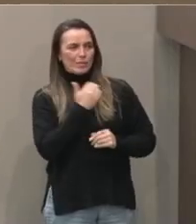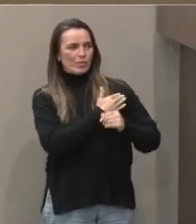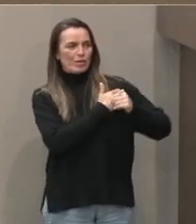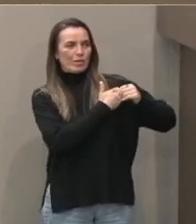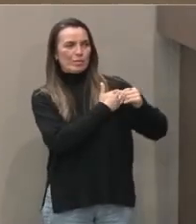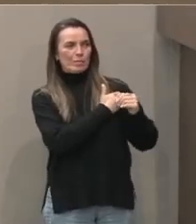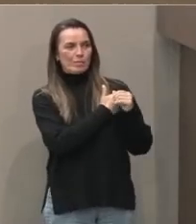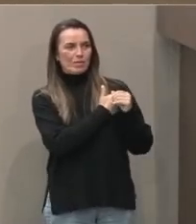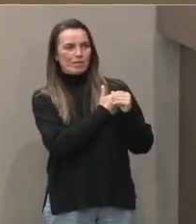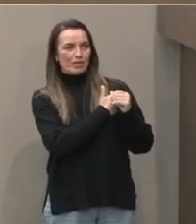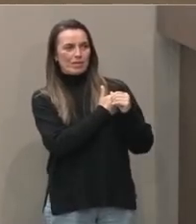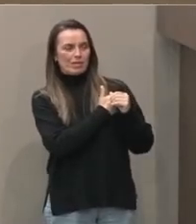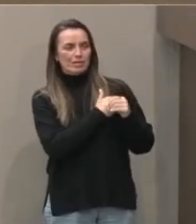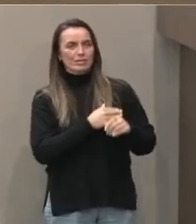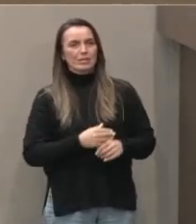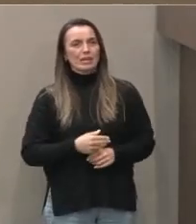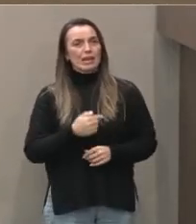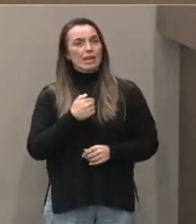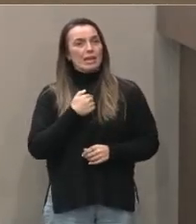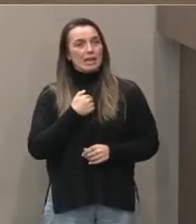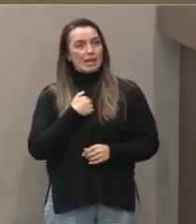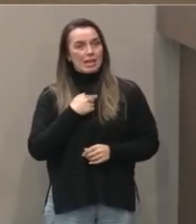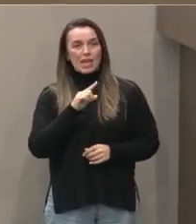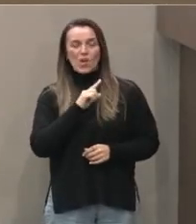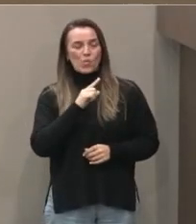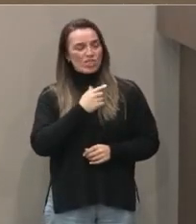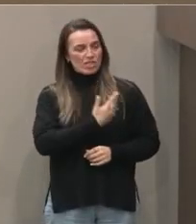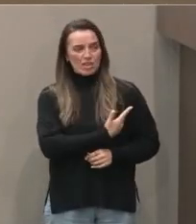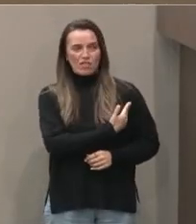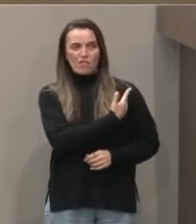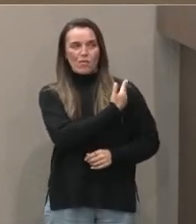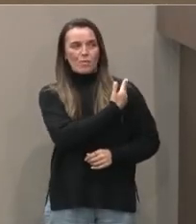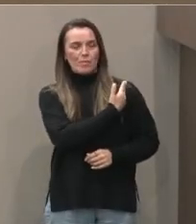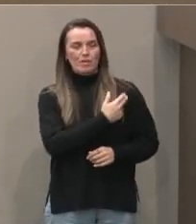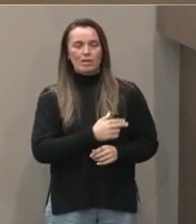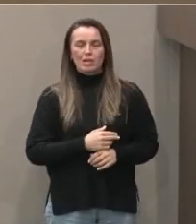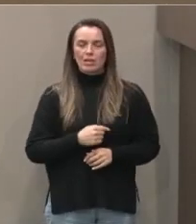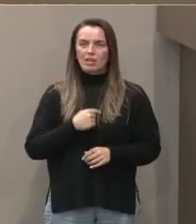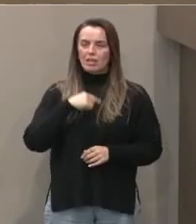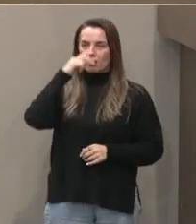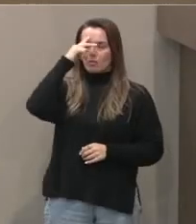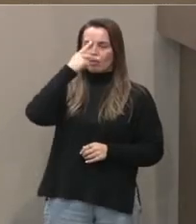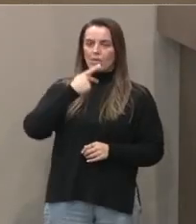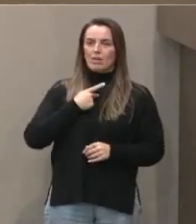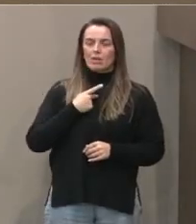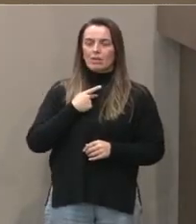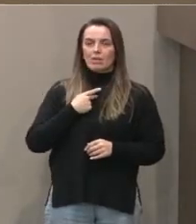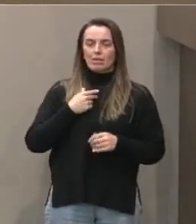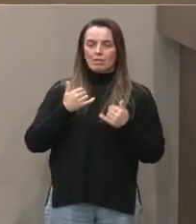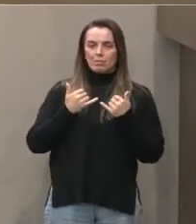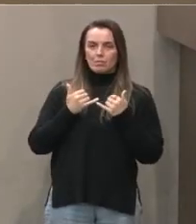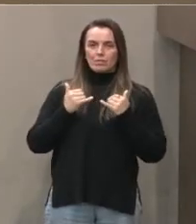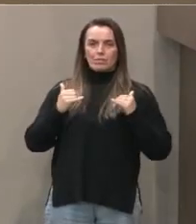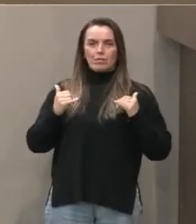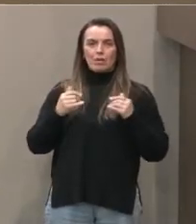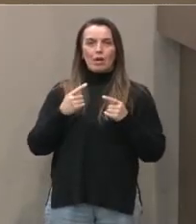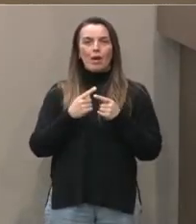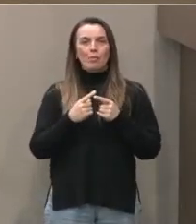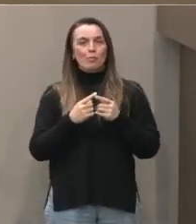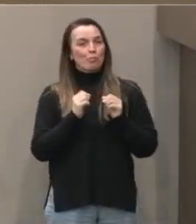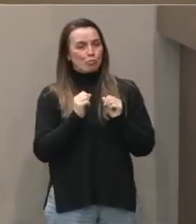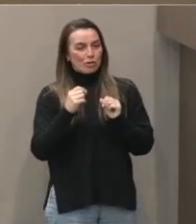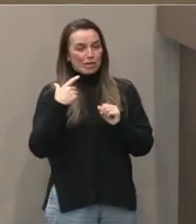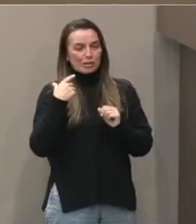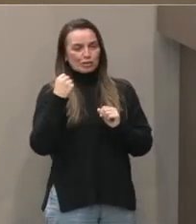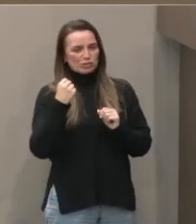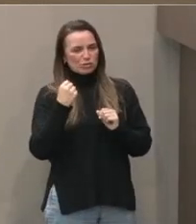Você vai morrer com esse problema e eu não vou te operar. E para mim, isso me marcou muito, porque ele poderia ter escolhido